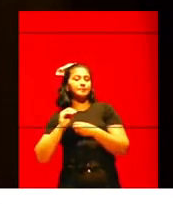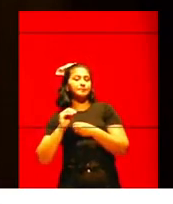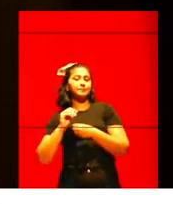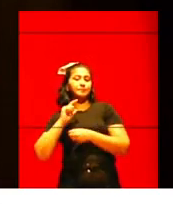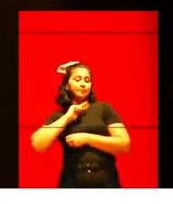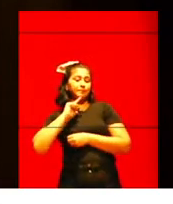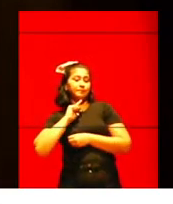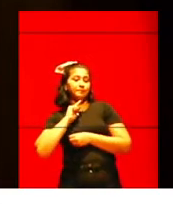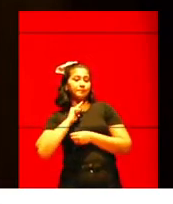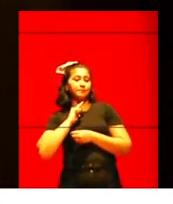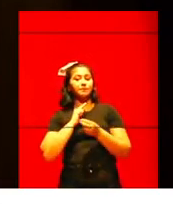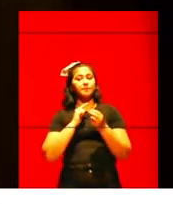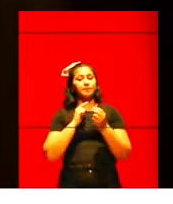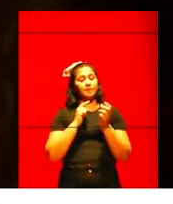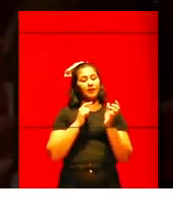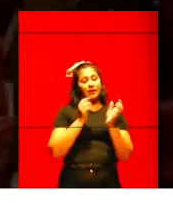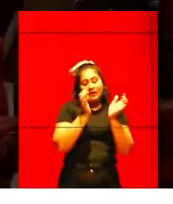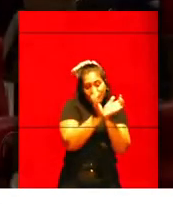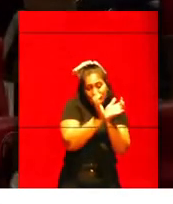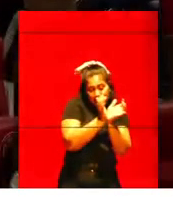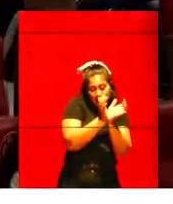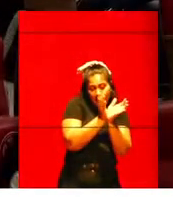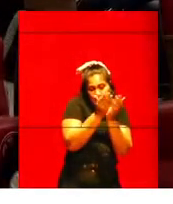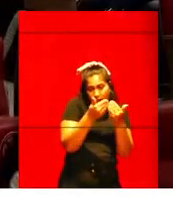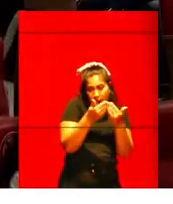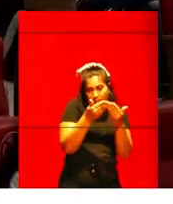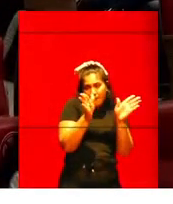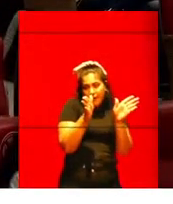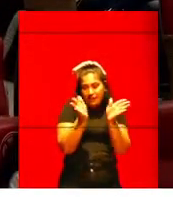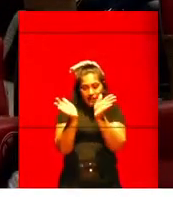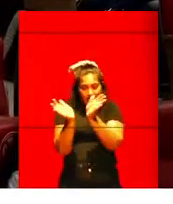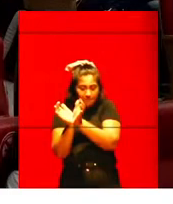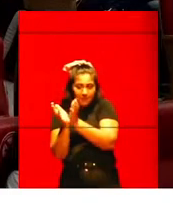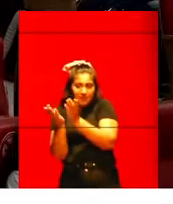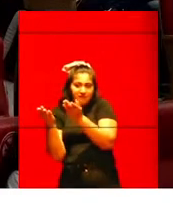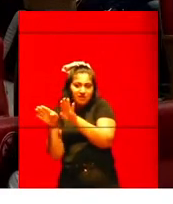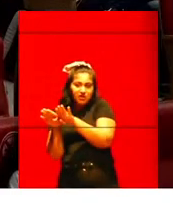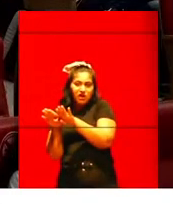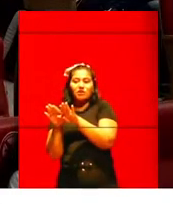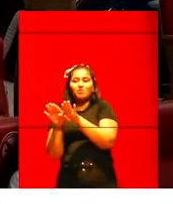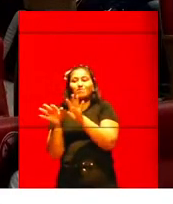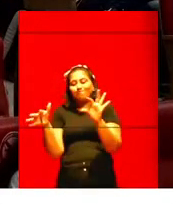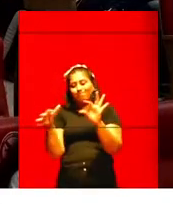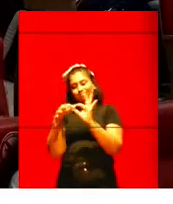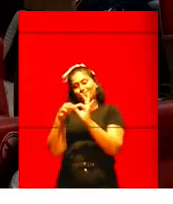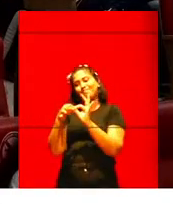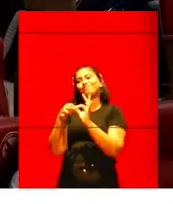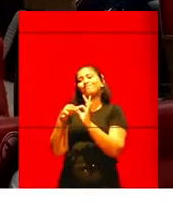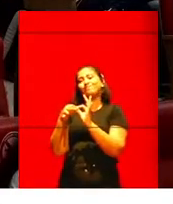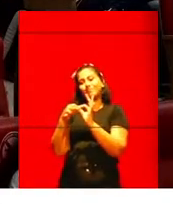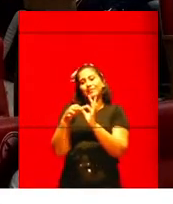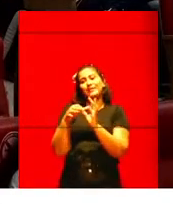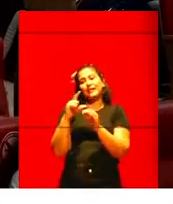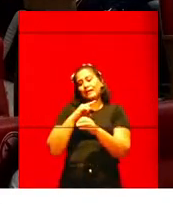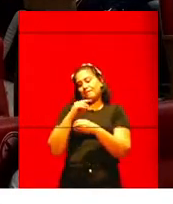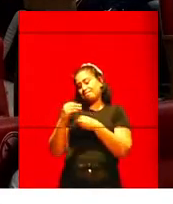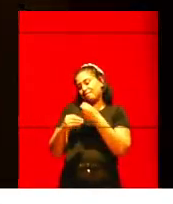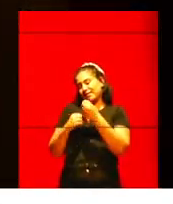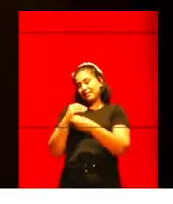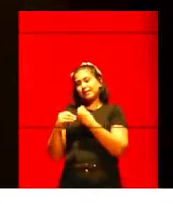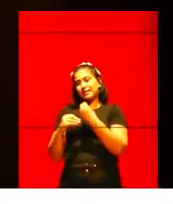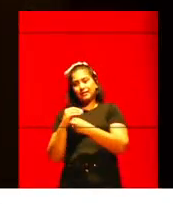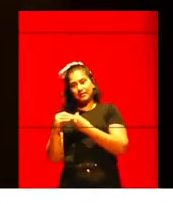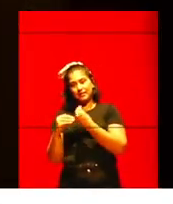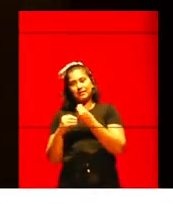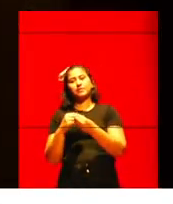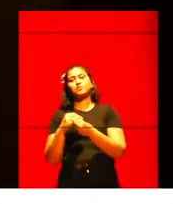Eu tenho parte da cadeia aberta e tenho parte fechada, né? E para fechar a parte de classificação das